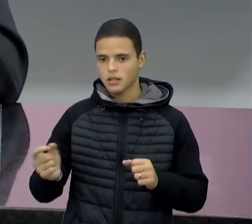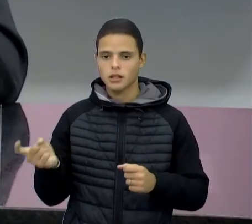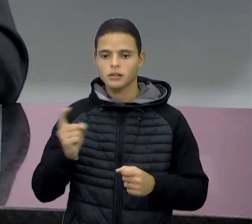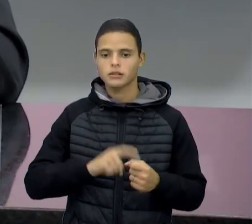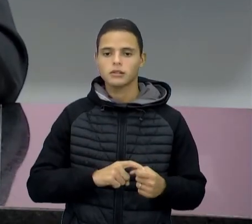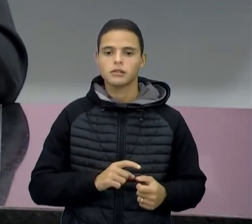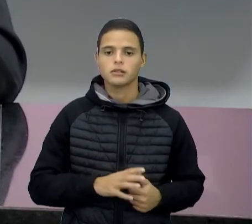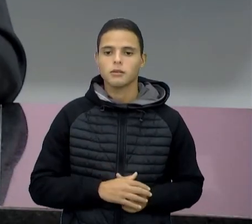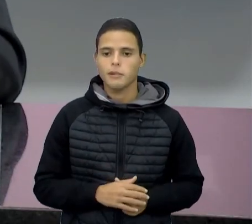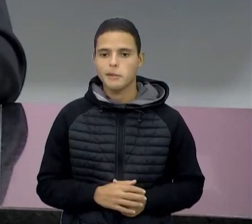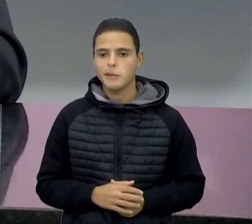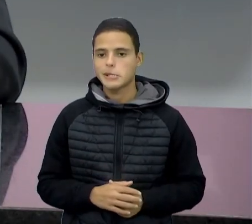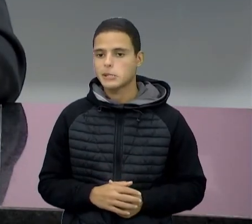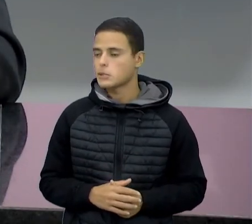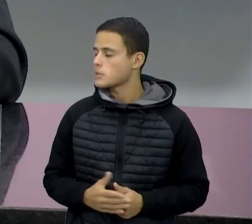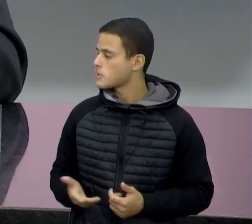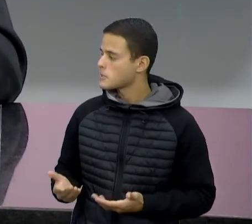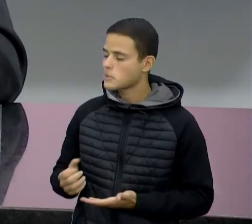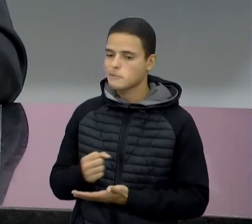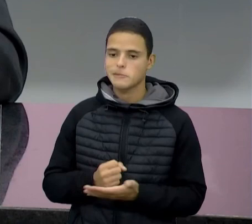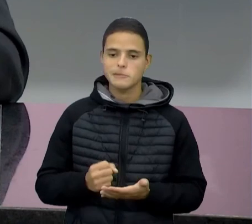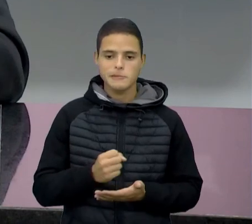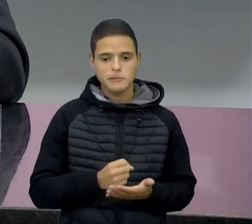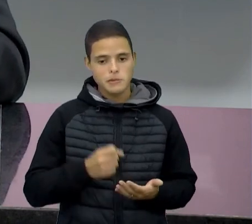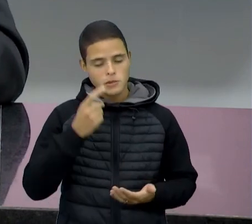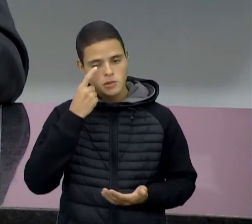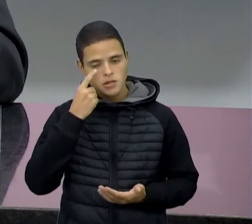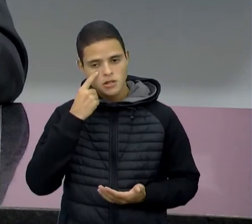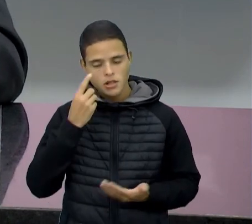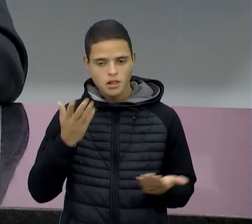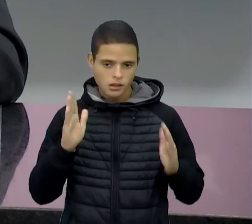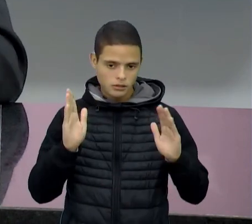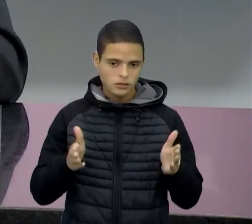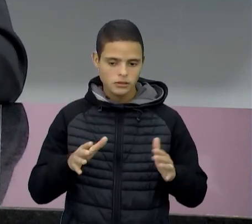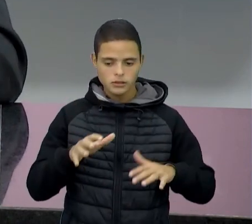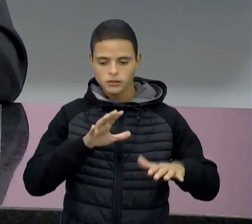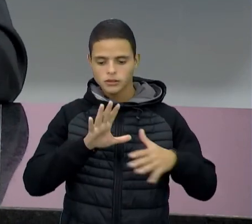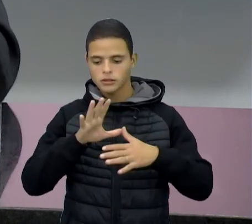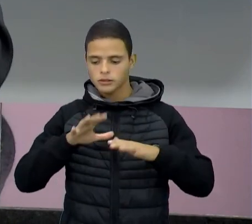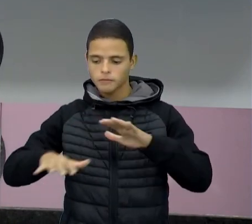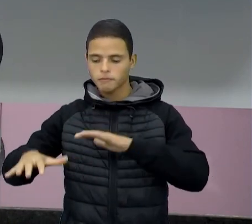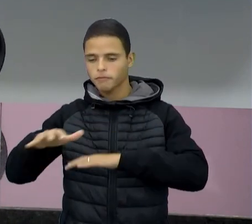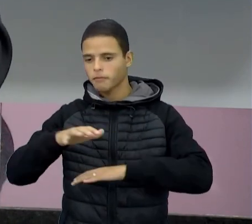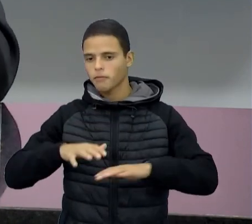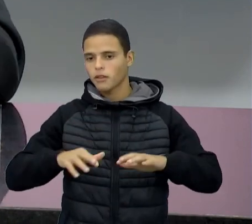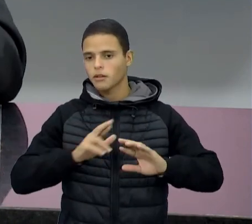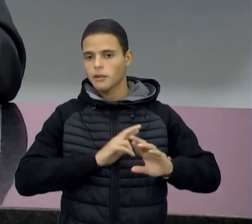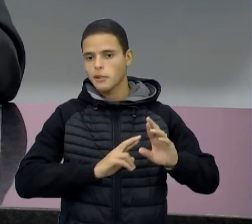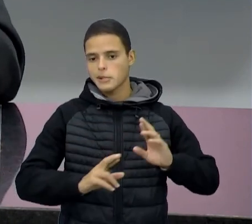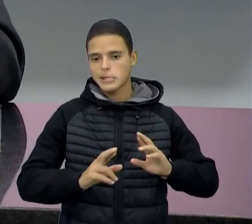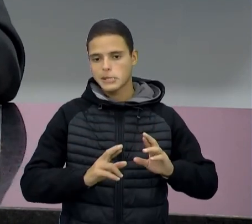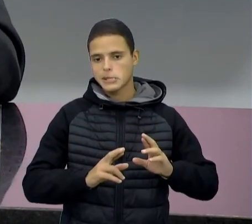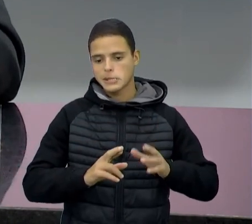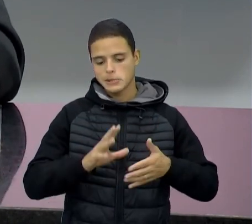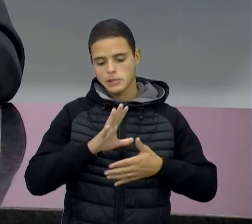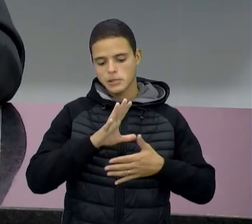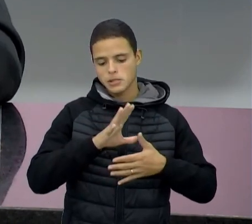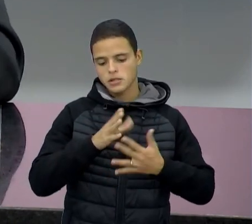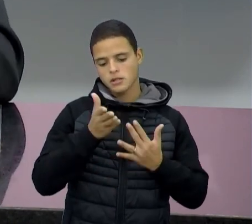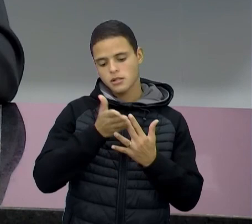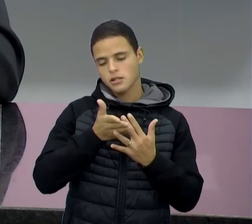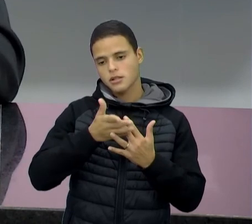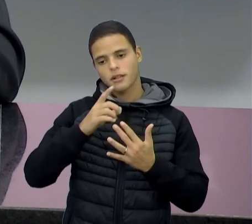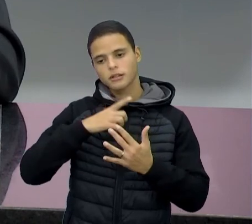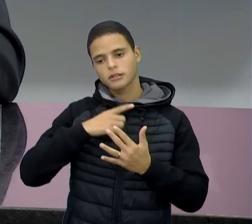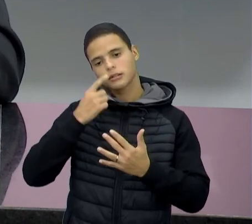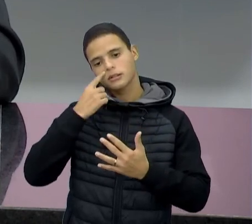mim. Basicamente, a gente viu, né, mais uma vez, as dimensões territoriais, né, como um território ele é dividido, e a